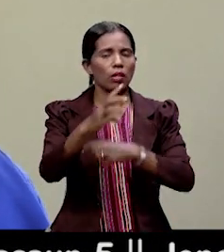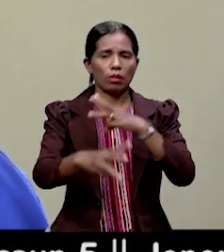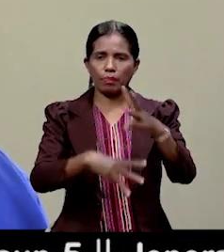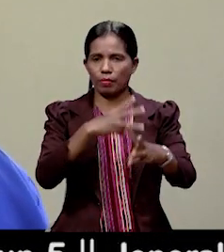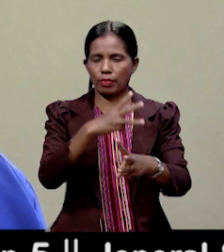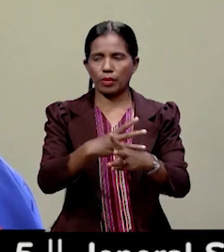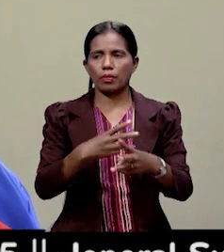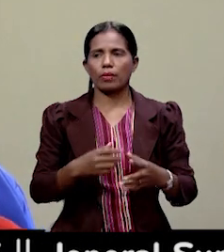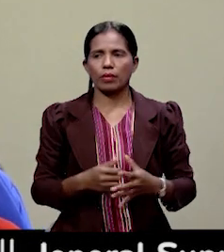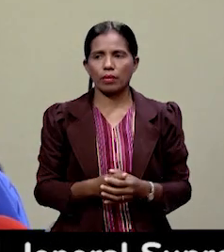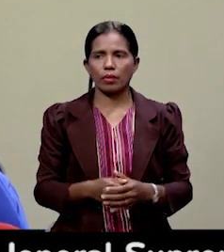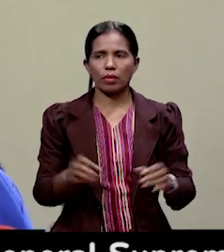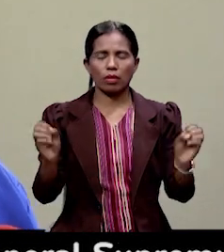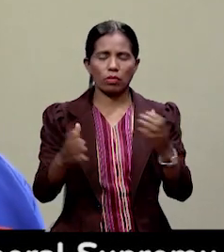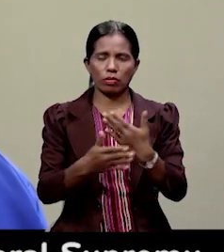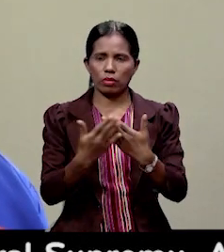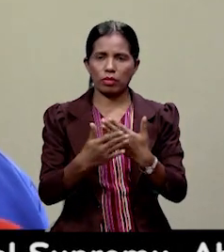Né? Lo sempre